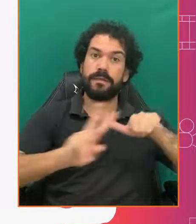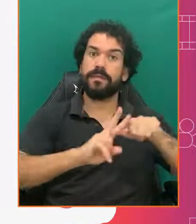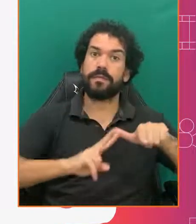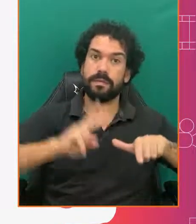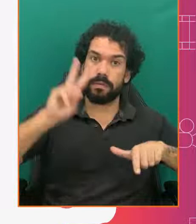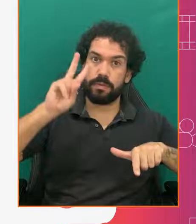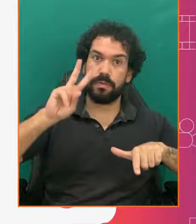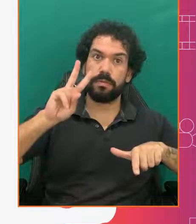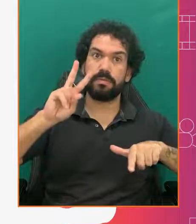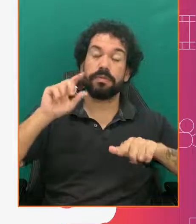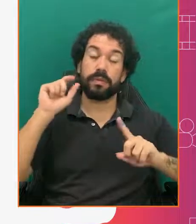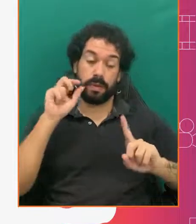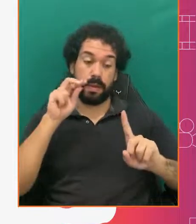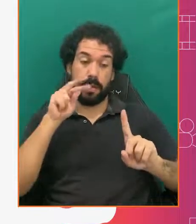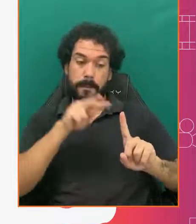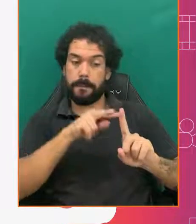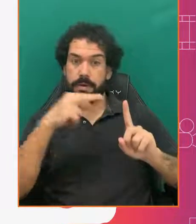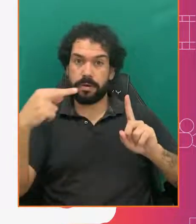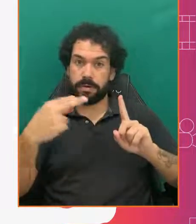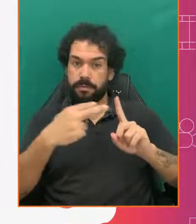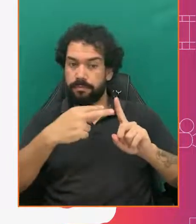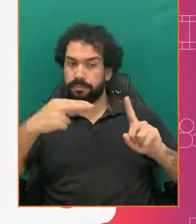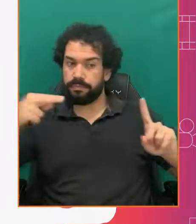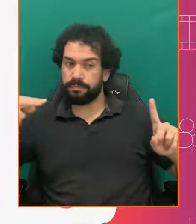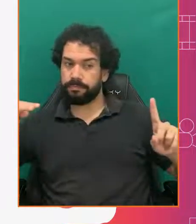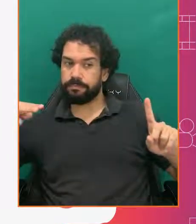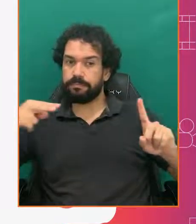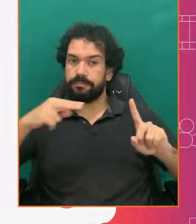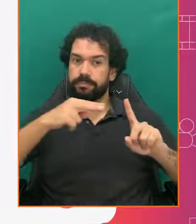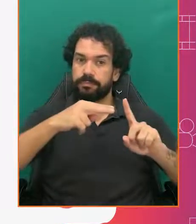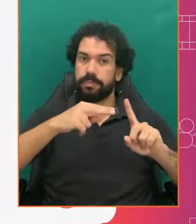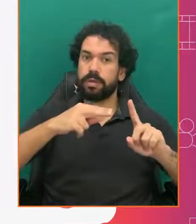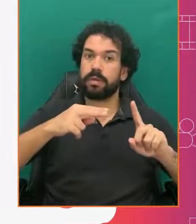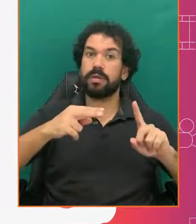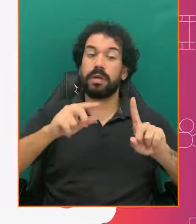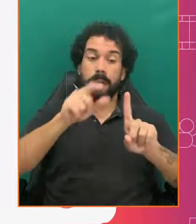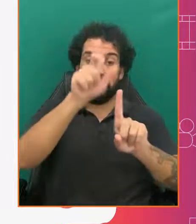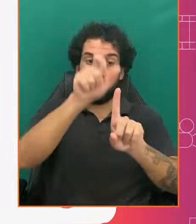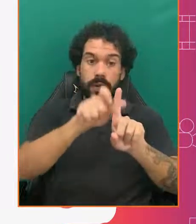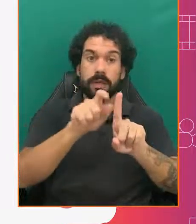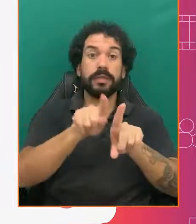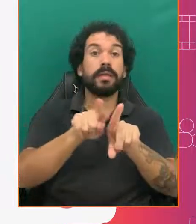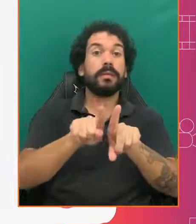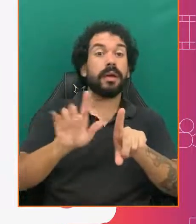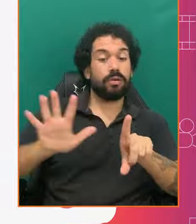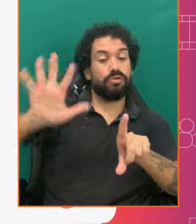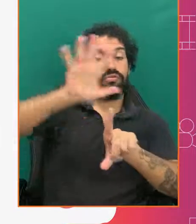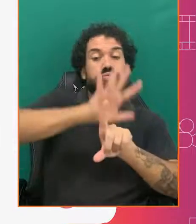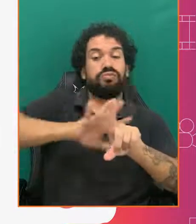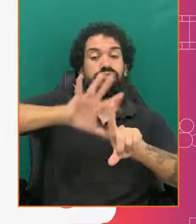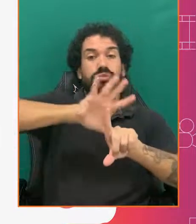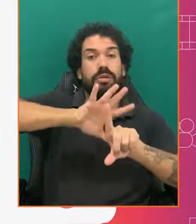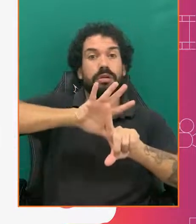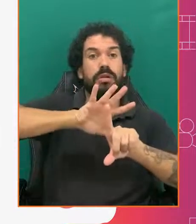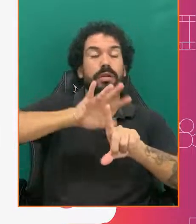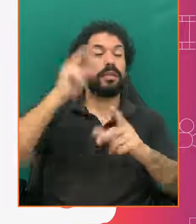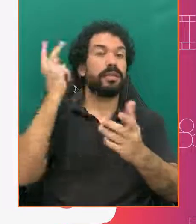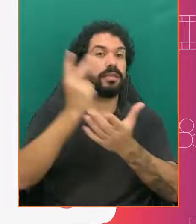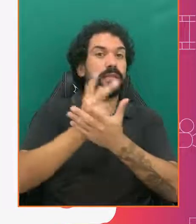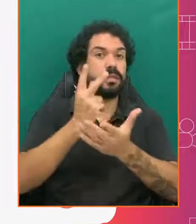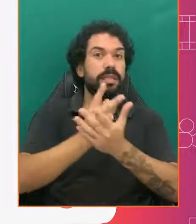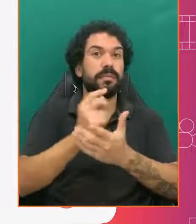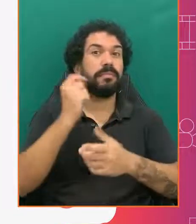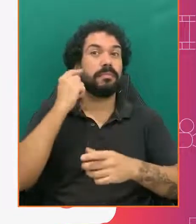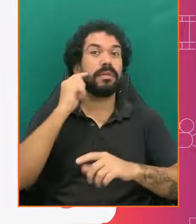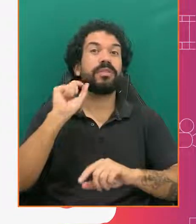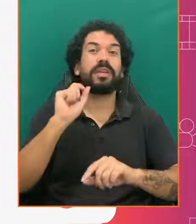ao volume, à perspectiva dos seus personagens e dos seus cenários, e fugir sempre